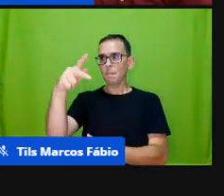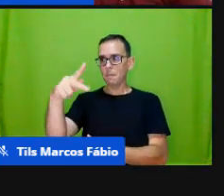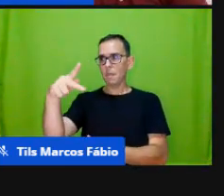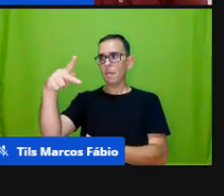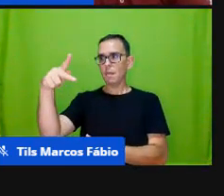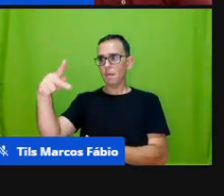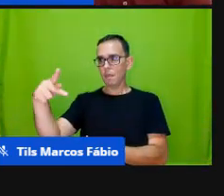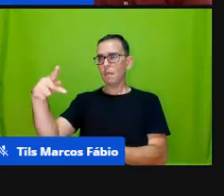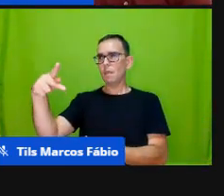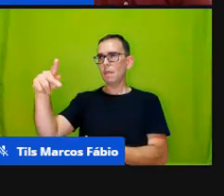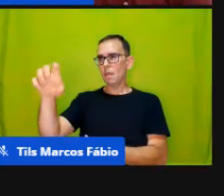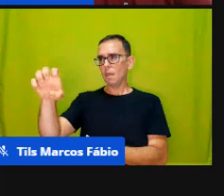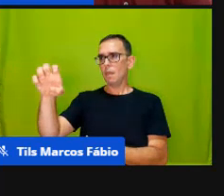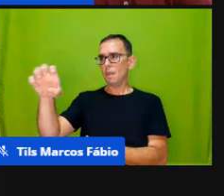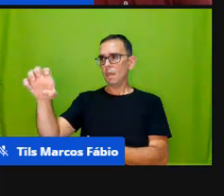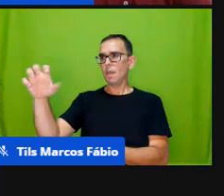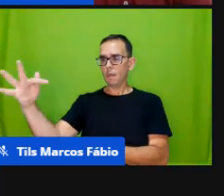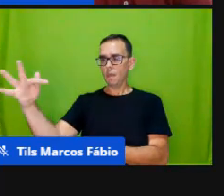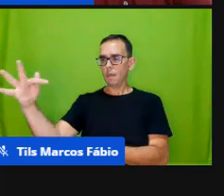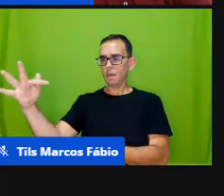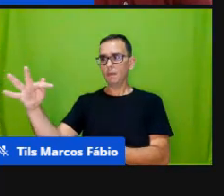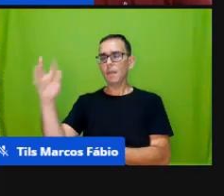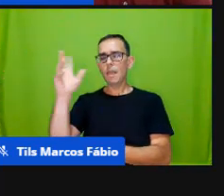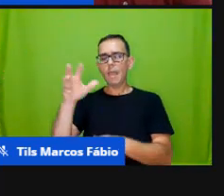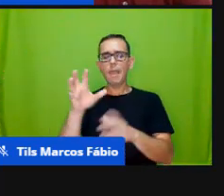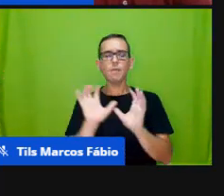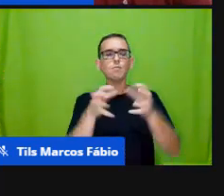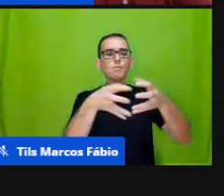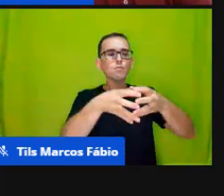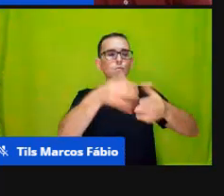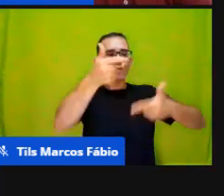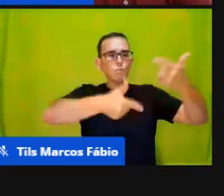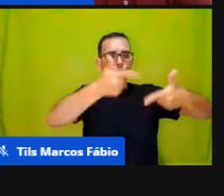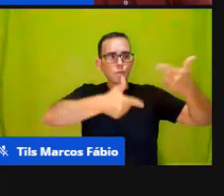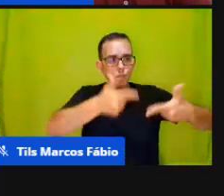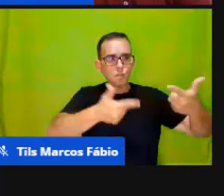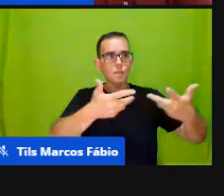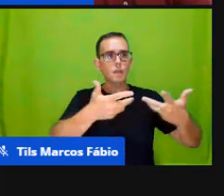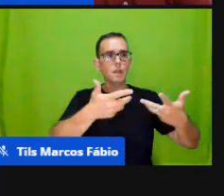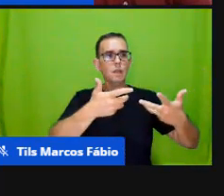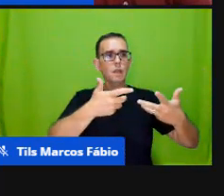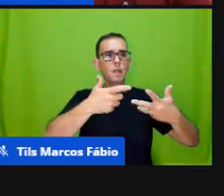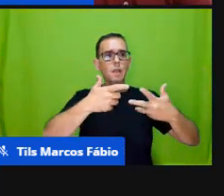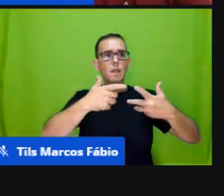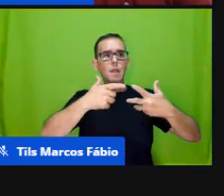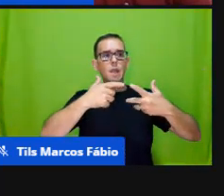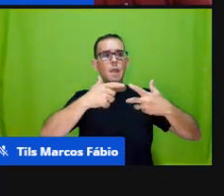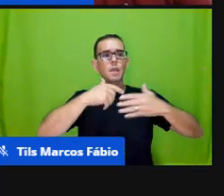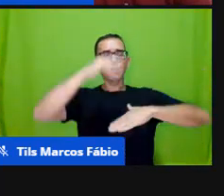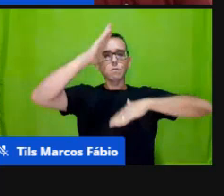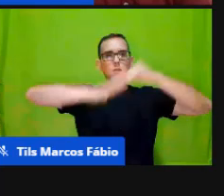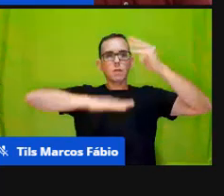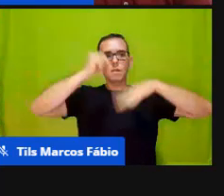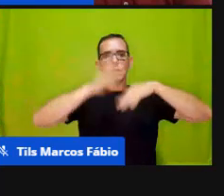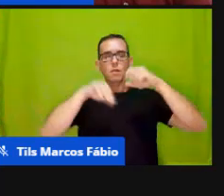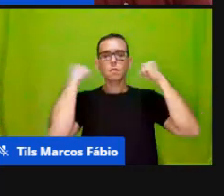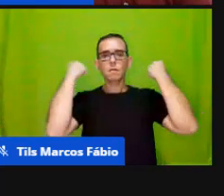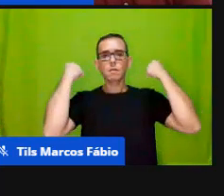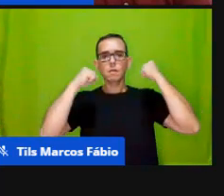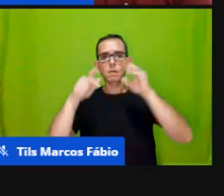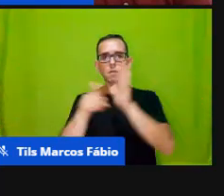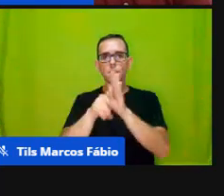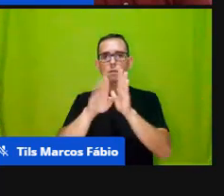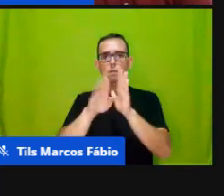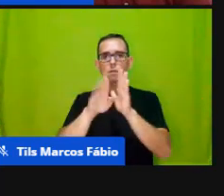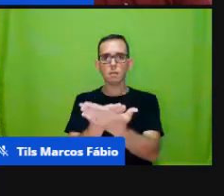DPPEF, que é a Divisão de Política e Programas da Educação Física Escolar.